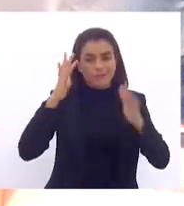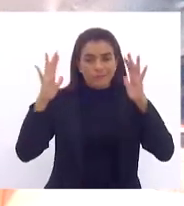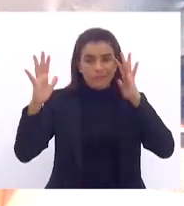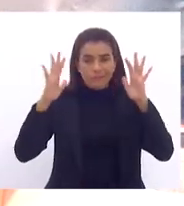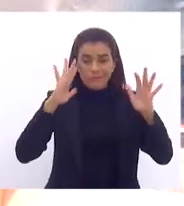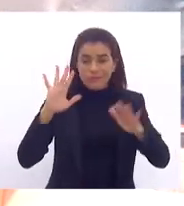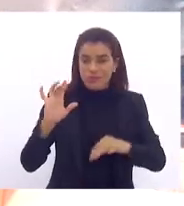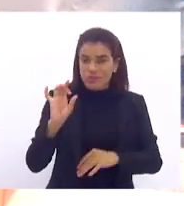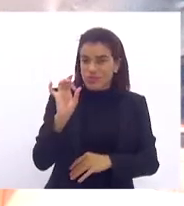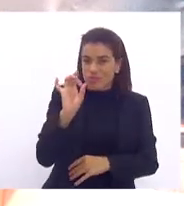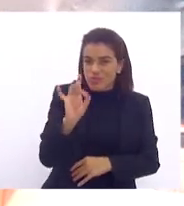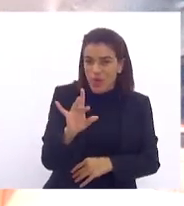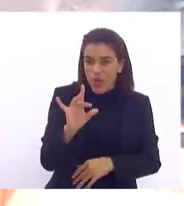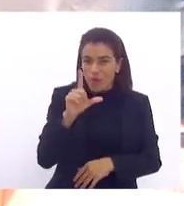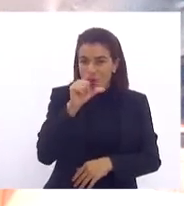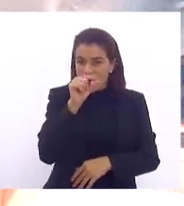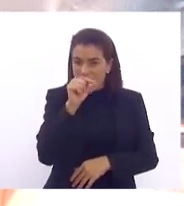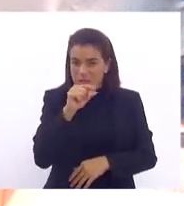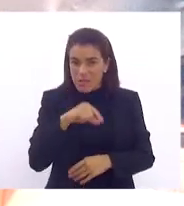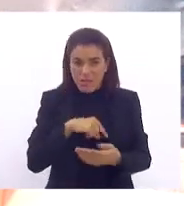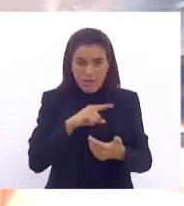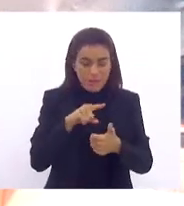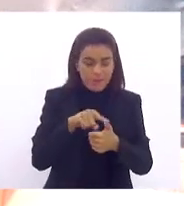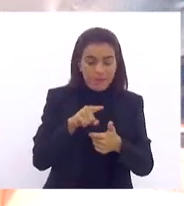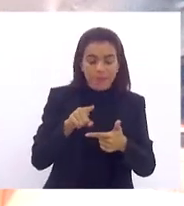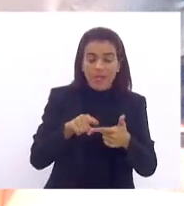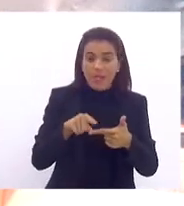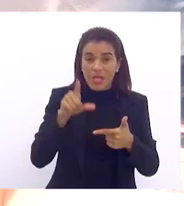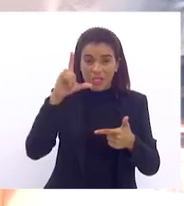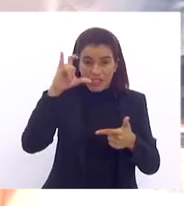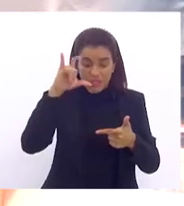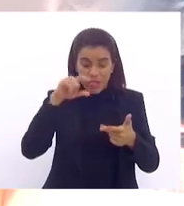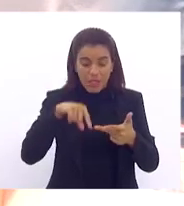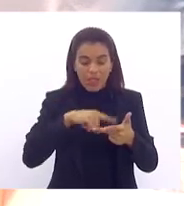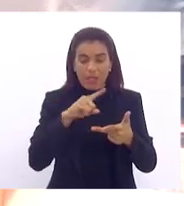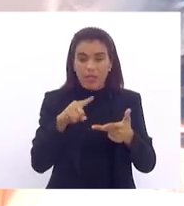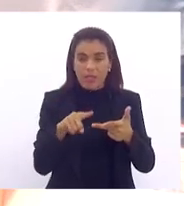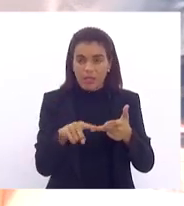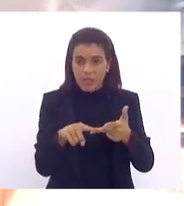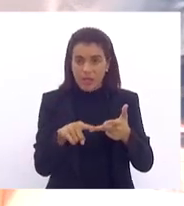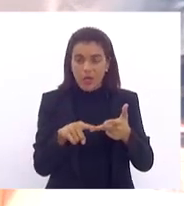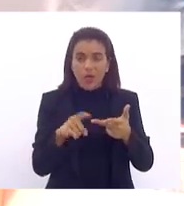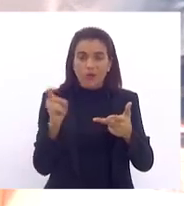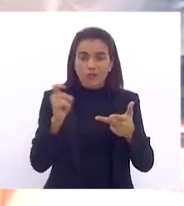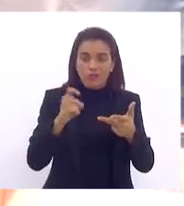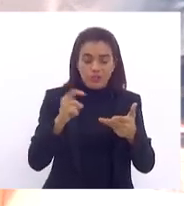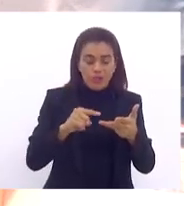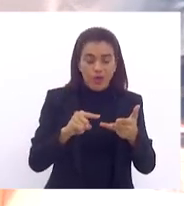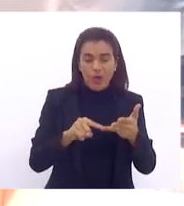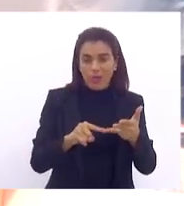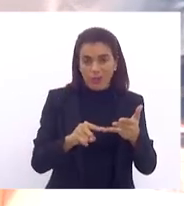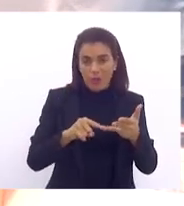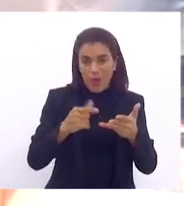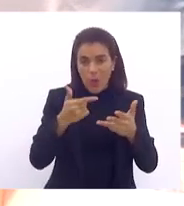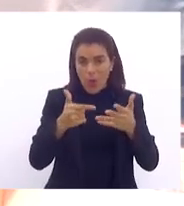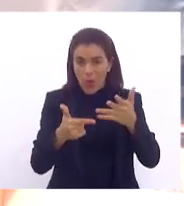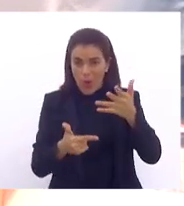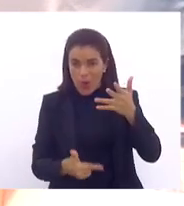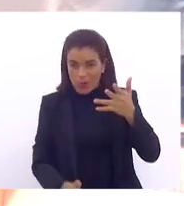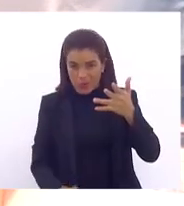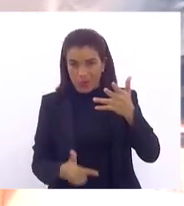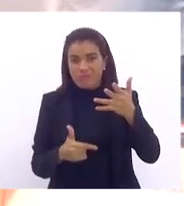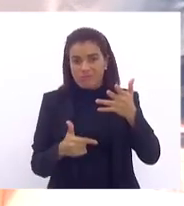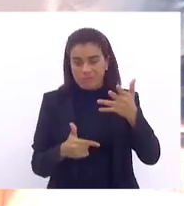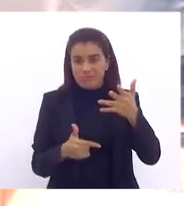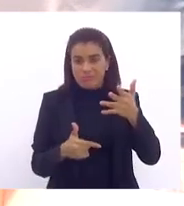não são apenas o Twitter que foi muito citado o Instagram o tiktok ou enfim algumas outras redes que o que